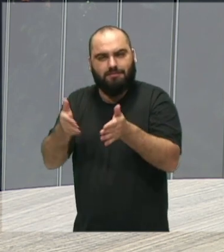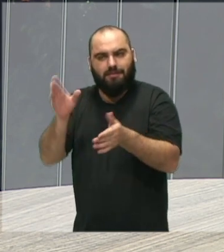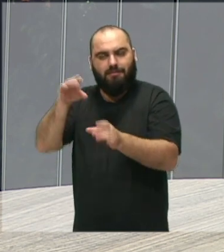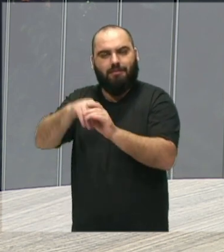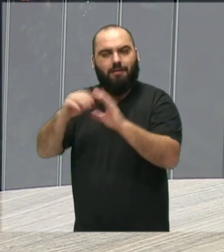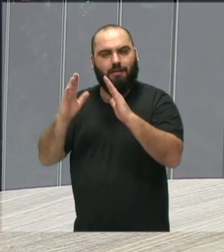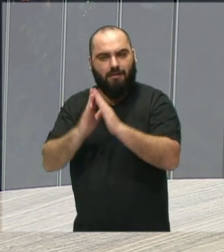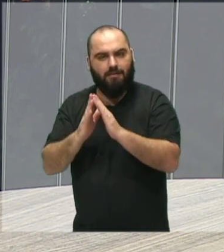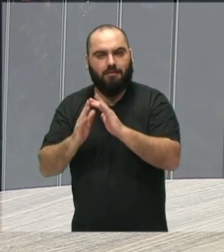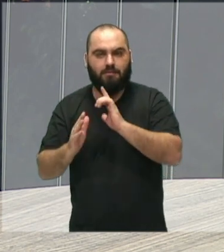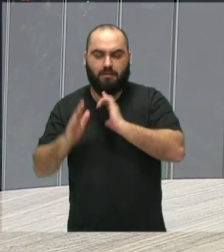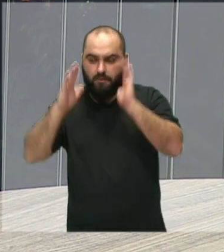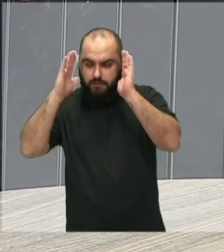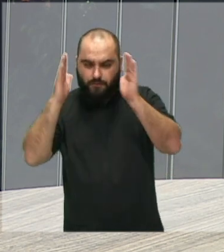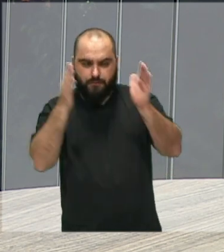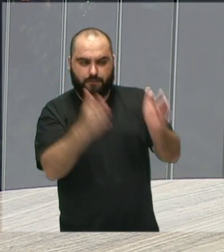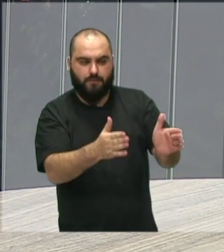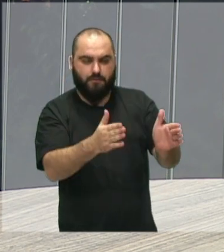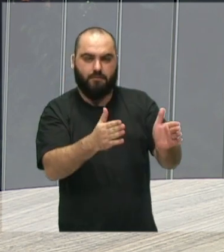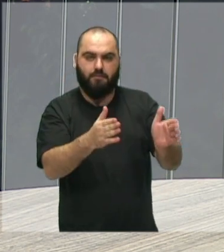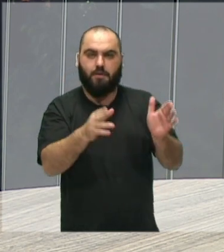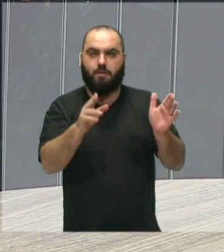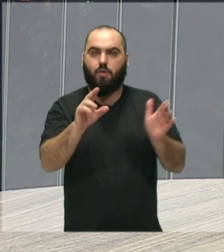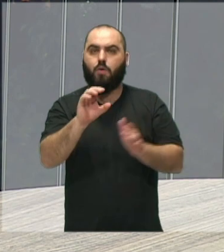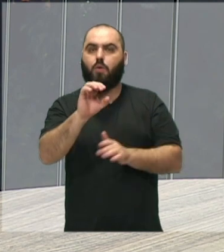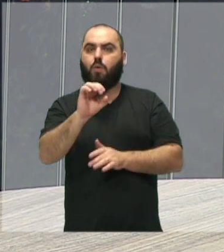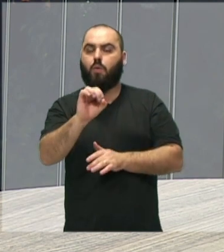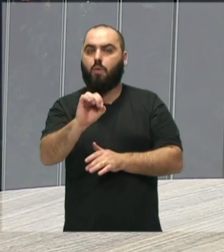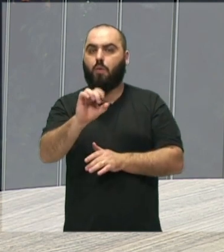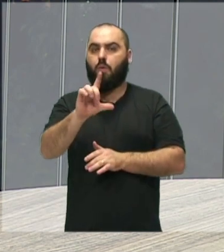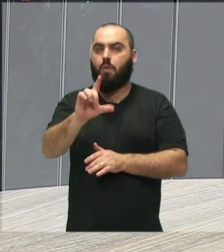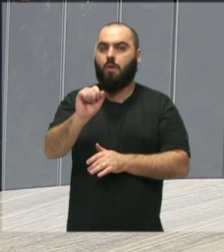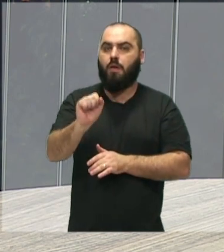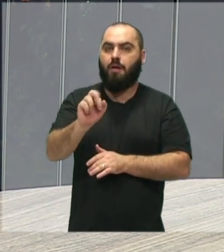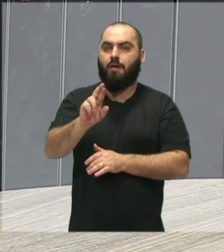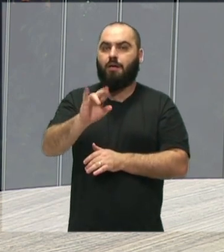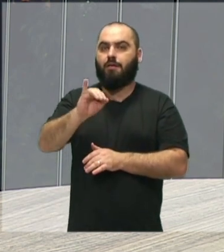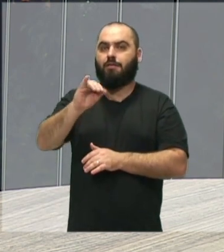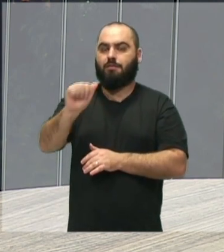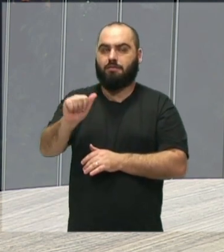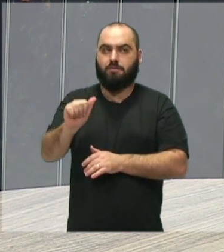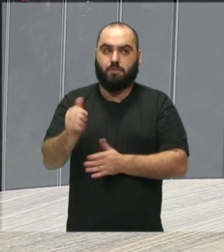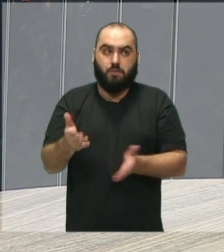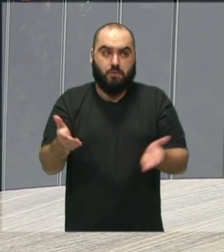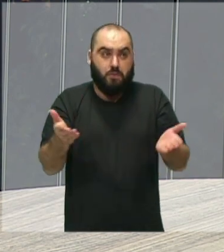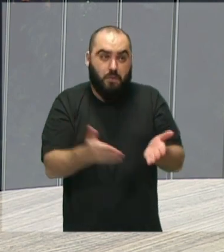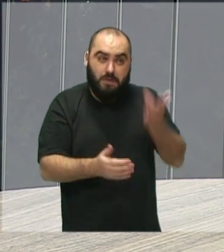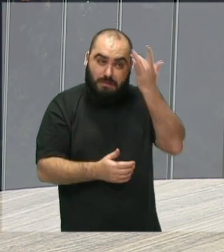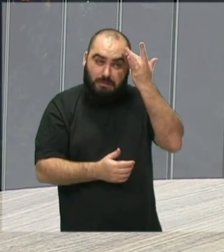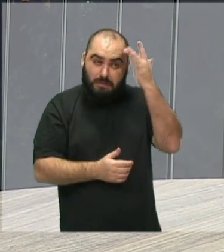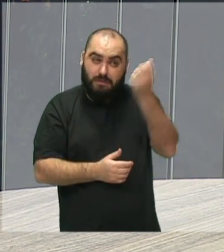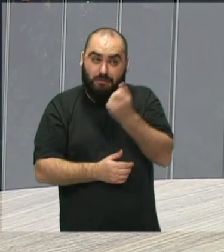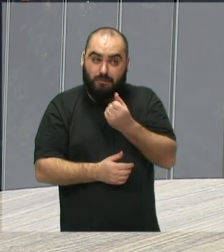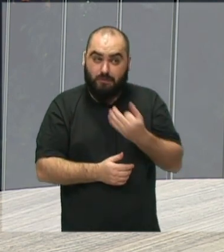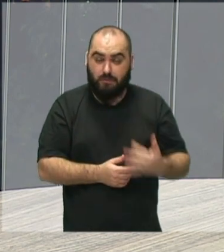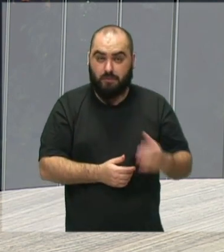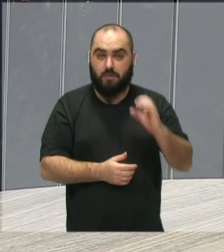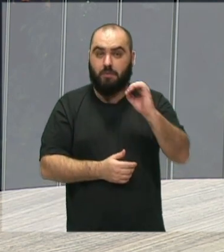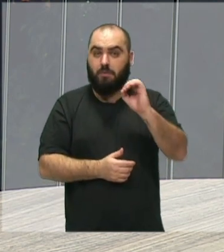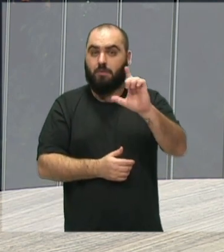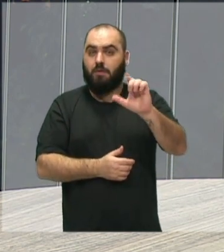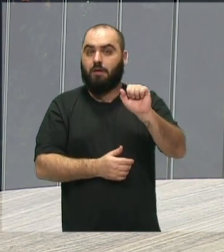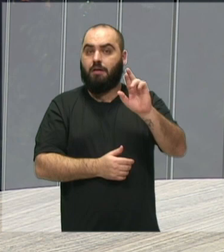uma parte voltada justamente para as olarias, né, que ali também, hoje eu não sei te dizer quantas olarias tem ali, que a gente não